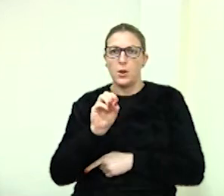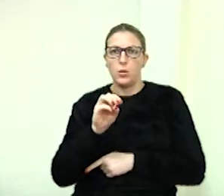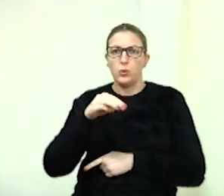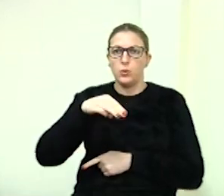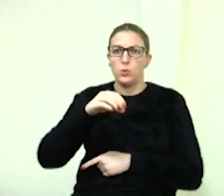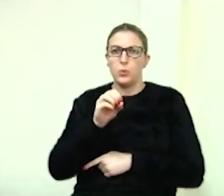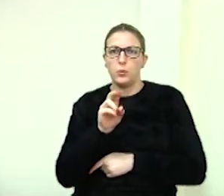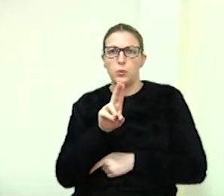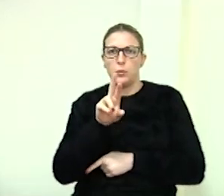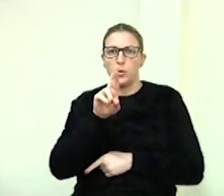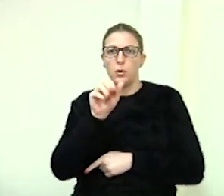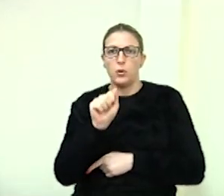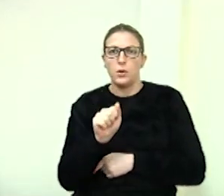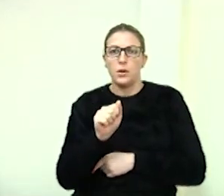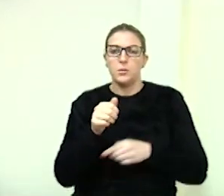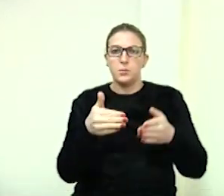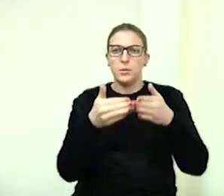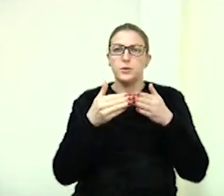Barcelos.